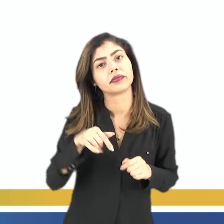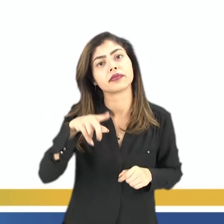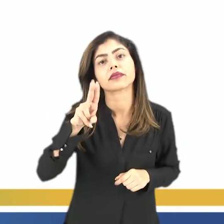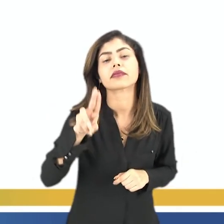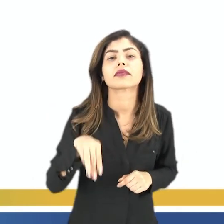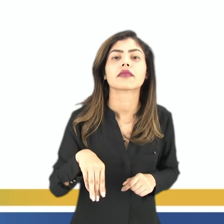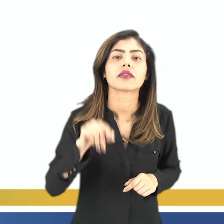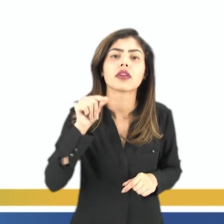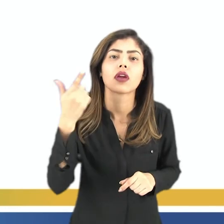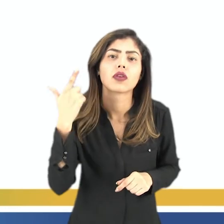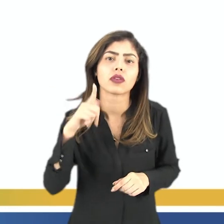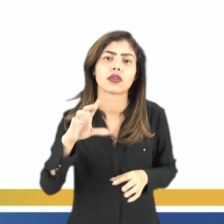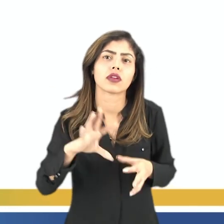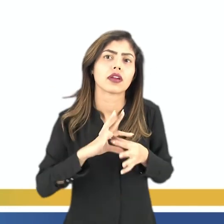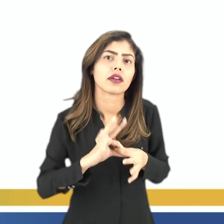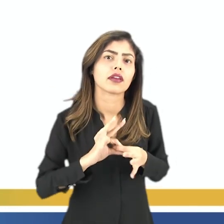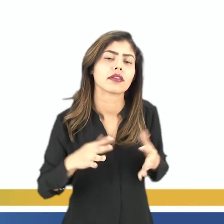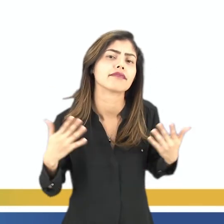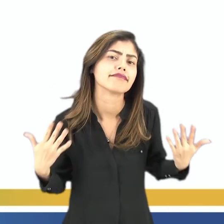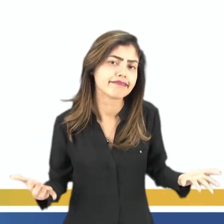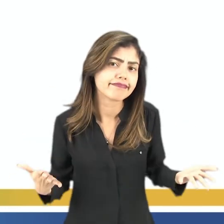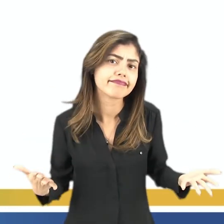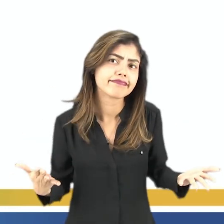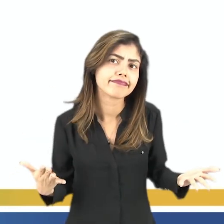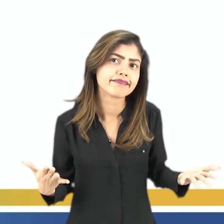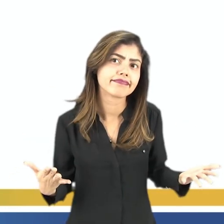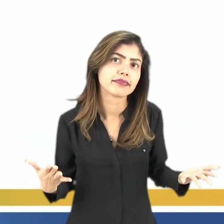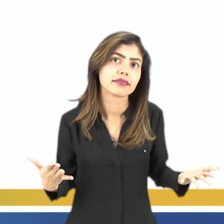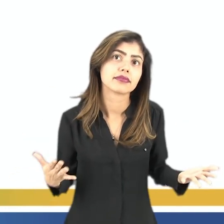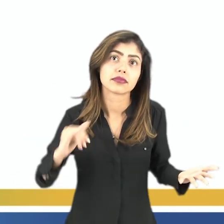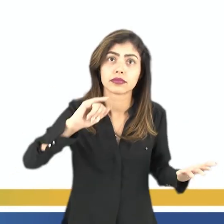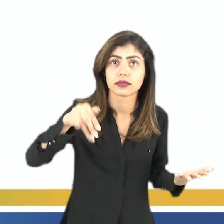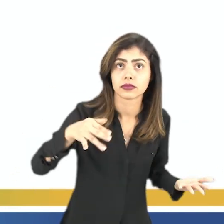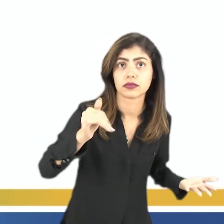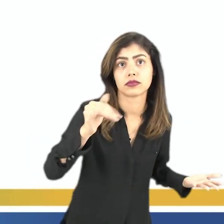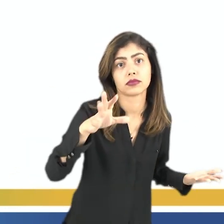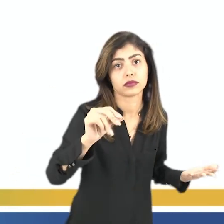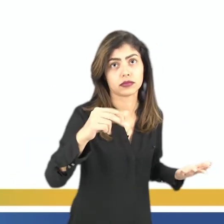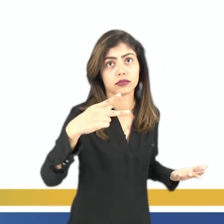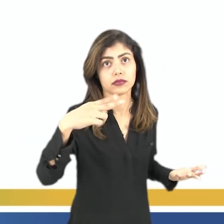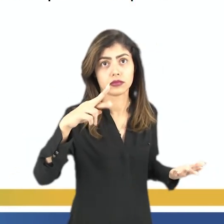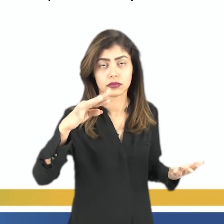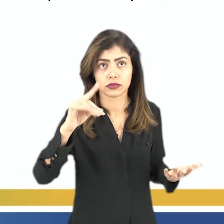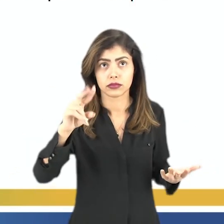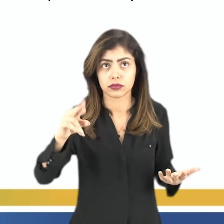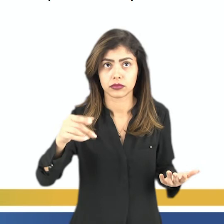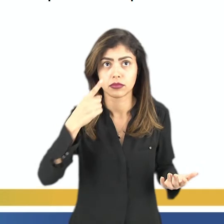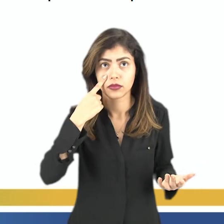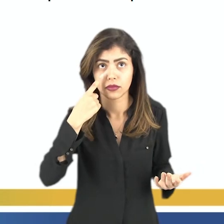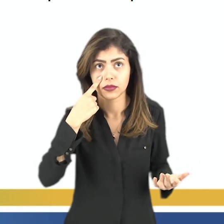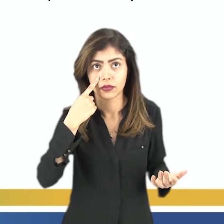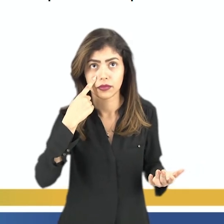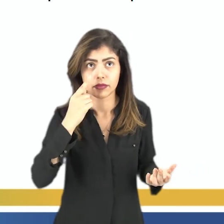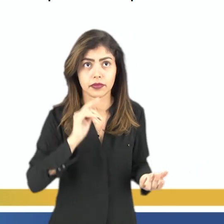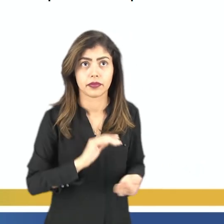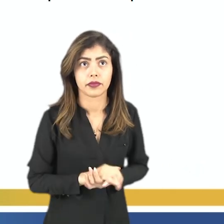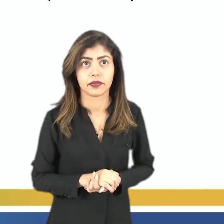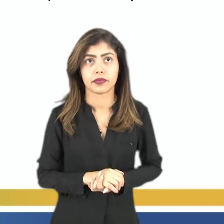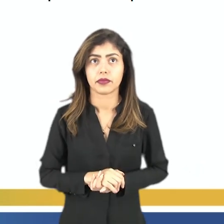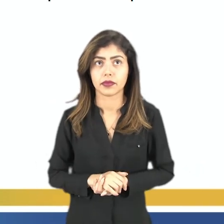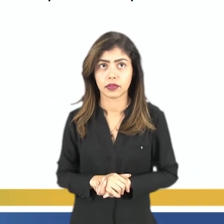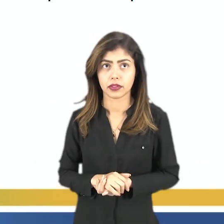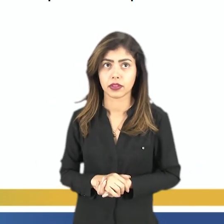quem, no caso, ia conseguir ligar a lâmpada aí, seria o João e o Pedro, seriam esses dois. Vamos analisar as opções.